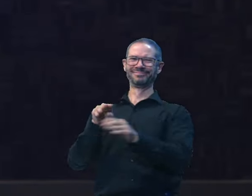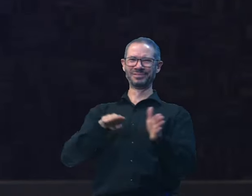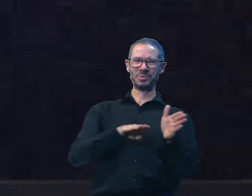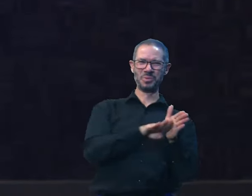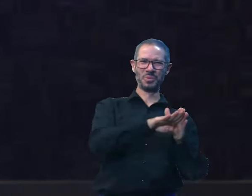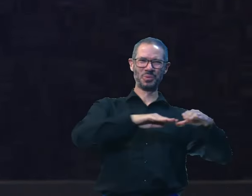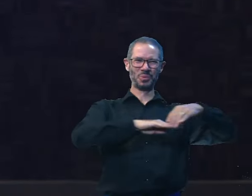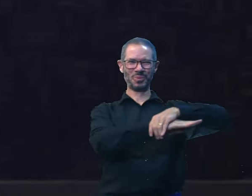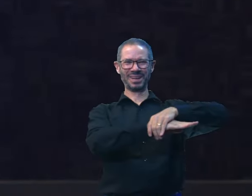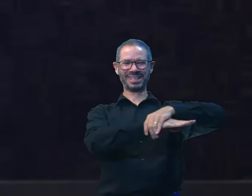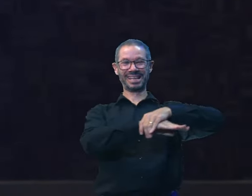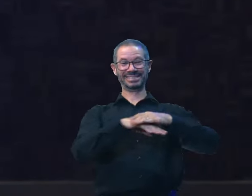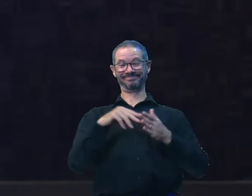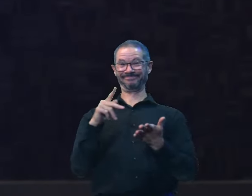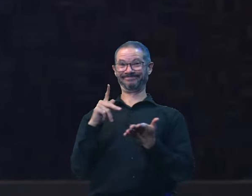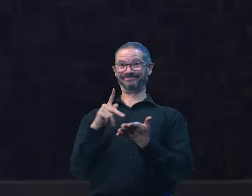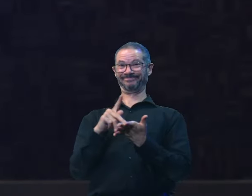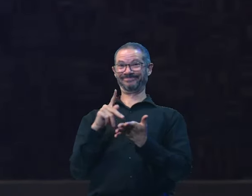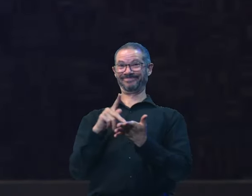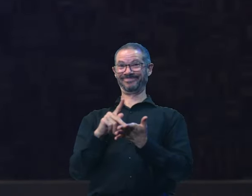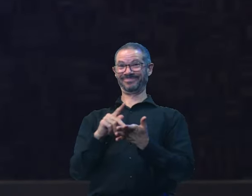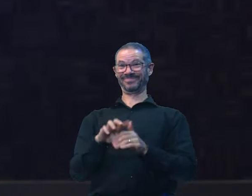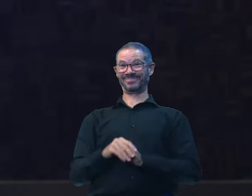É, meu irmão.